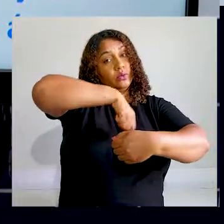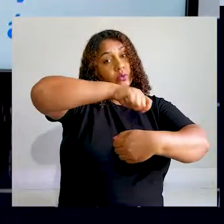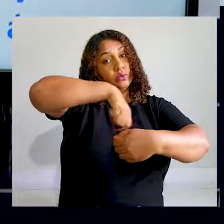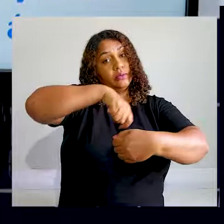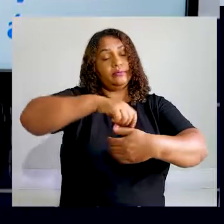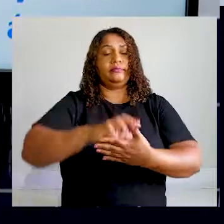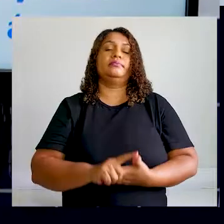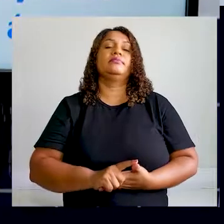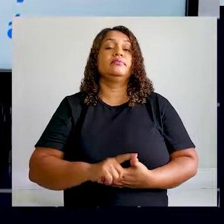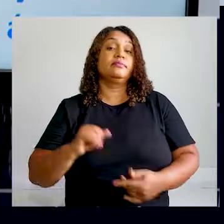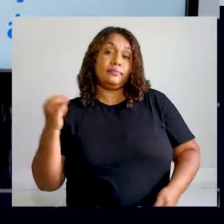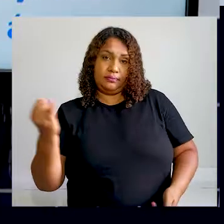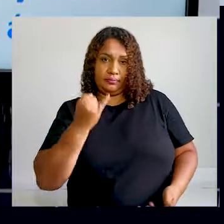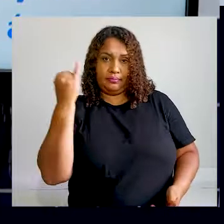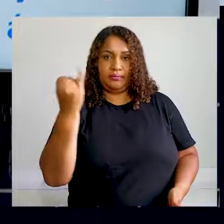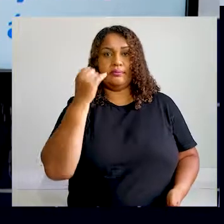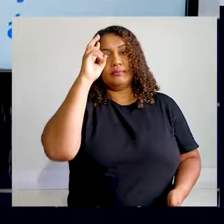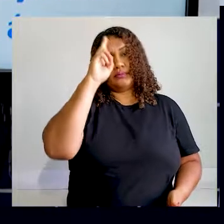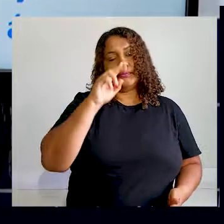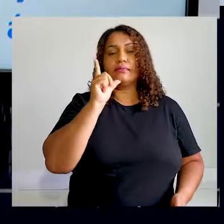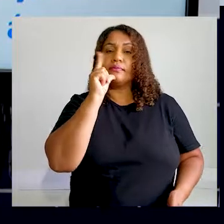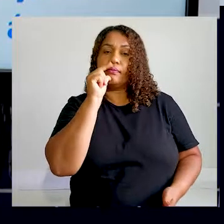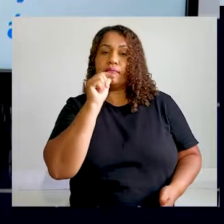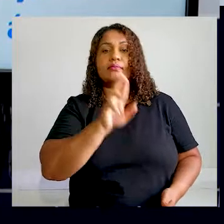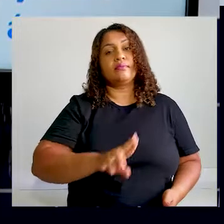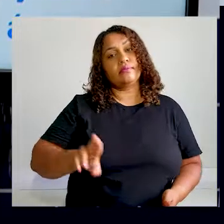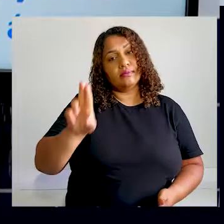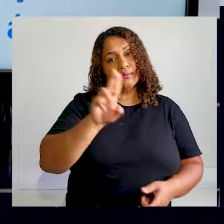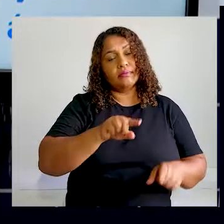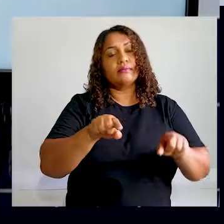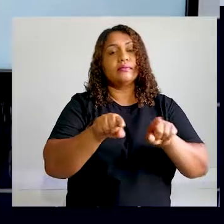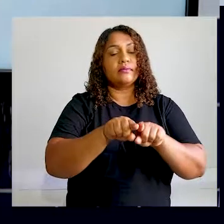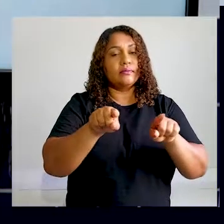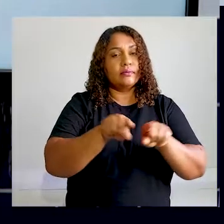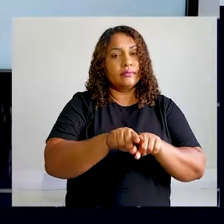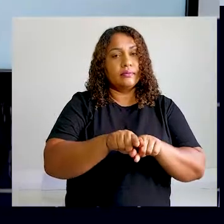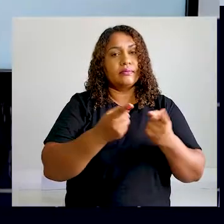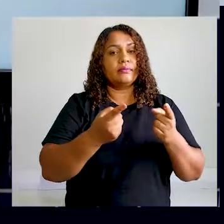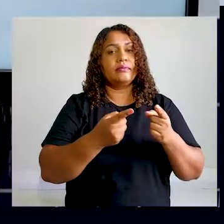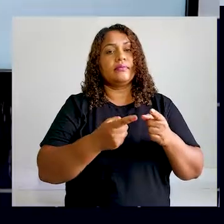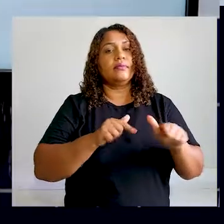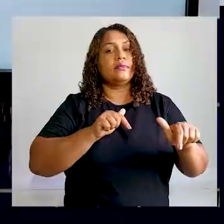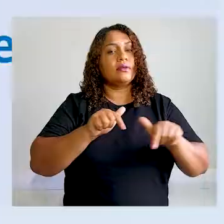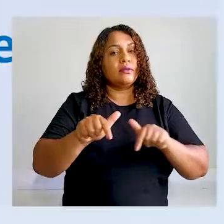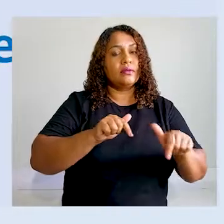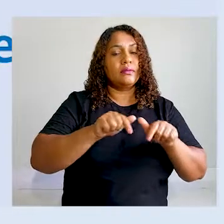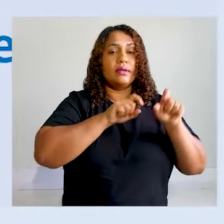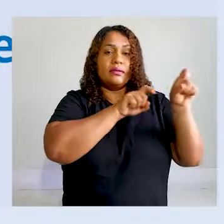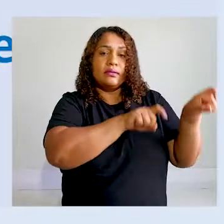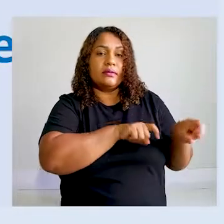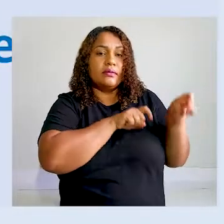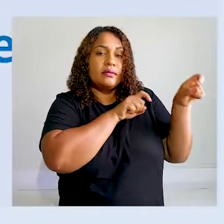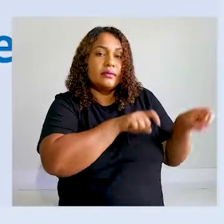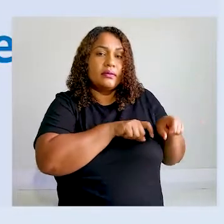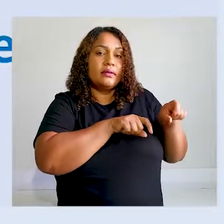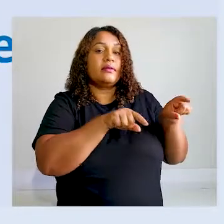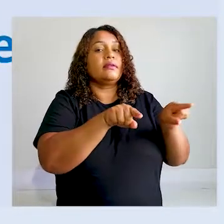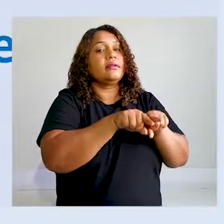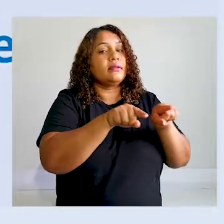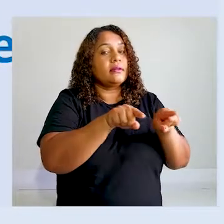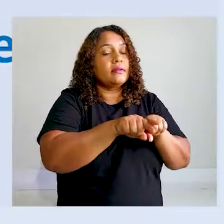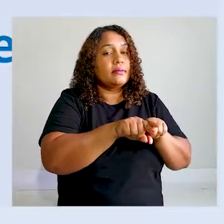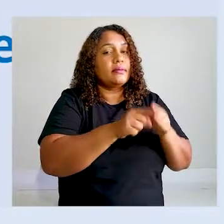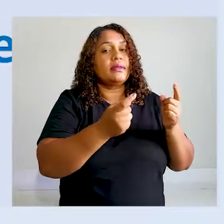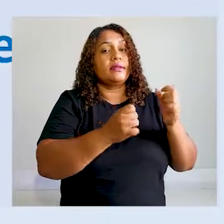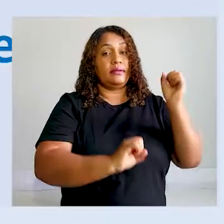cozinhar. É importante lembrar que a água é usada também para abastecer sistemas de irrigação agrícola